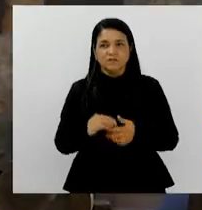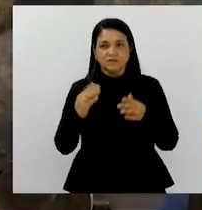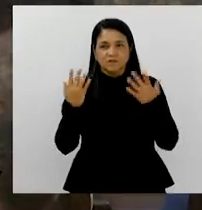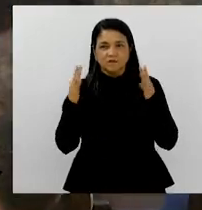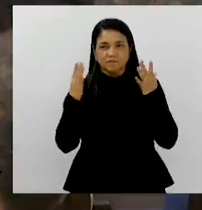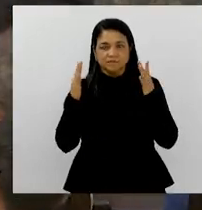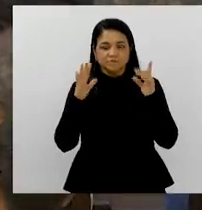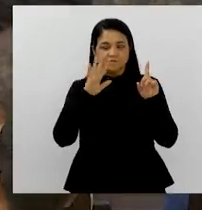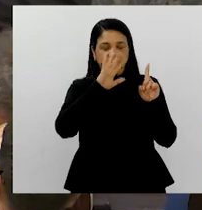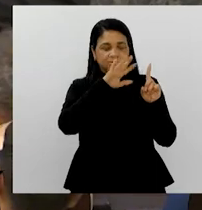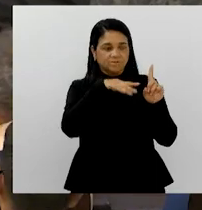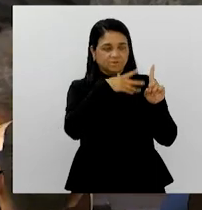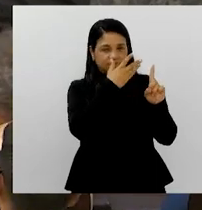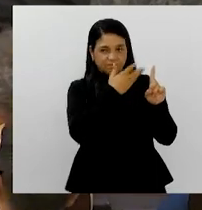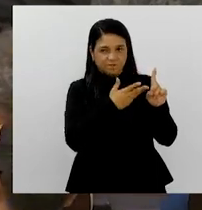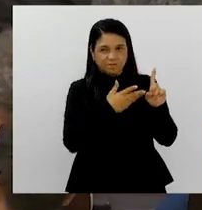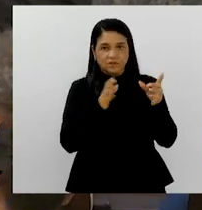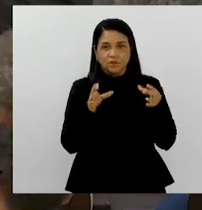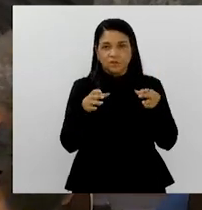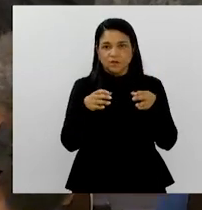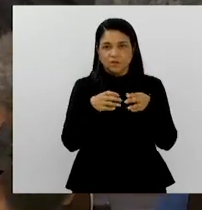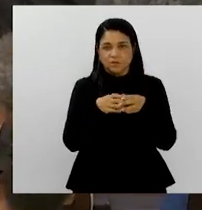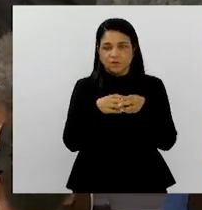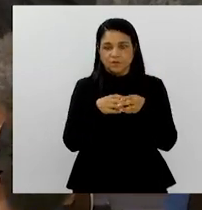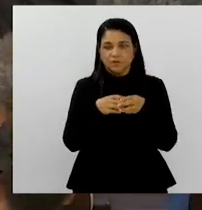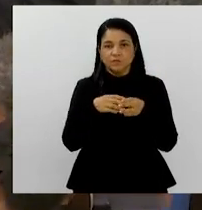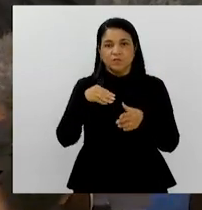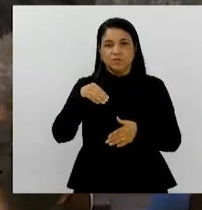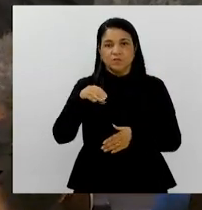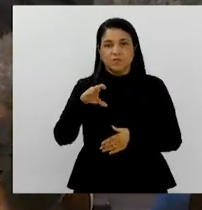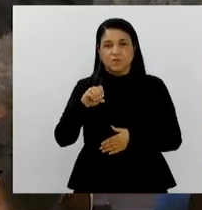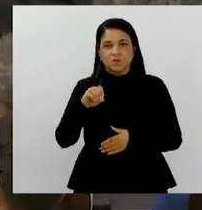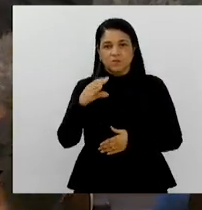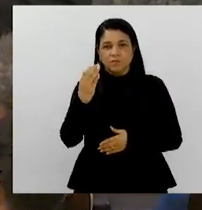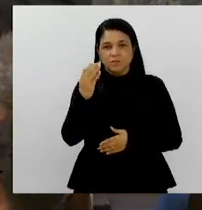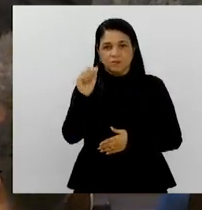Próximo agraciado, Grupo Moça Prosa.